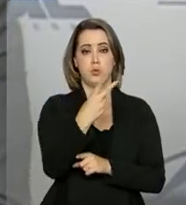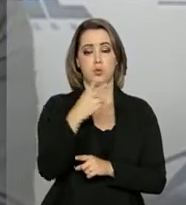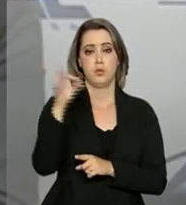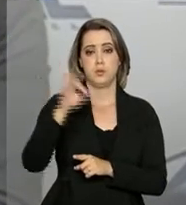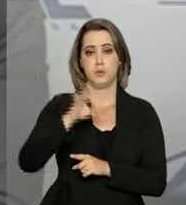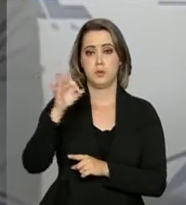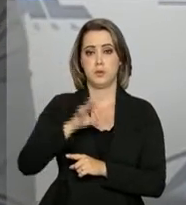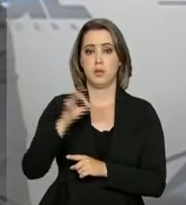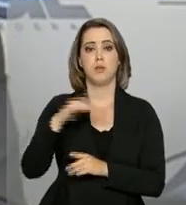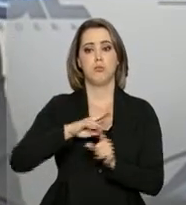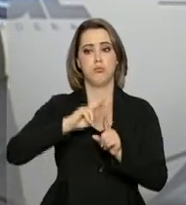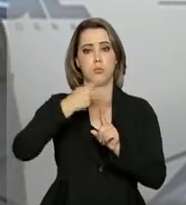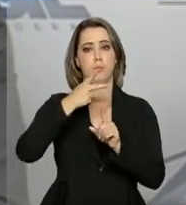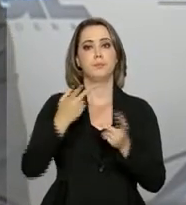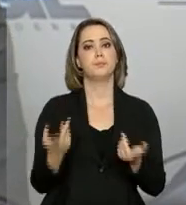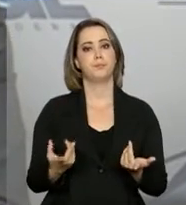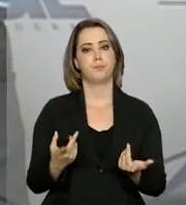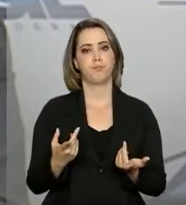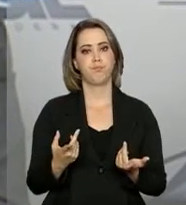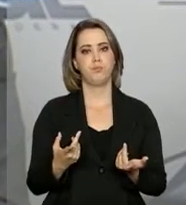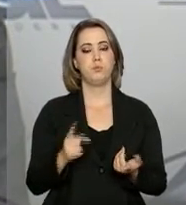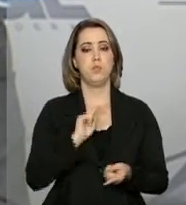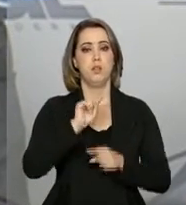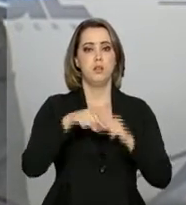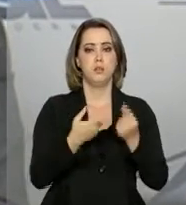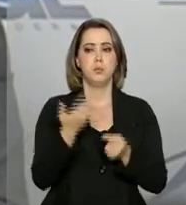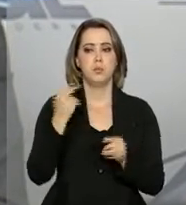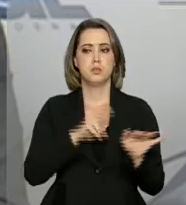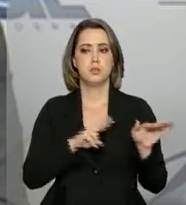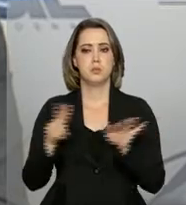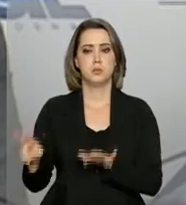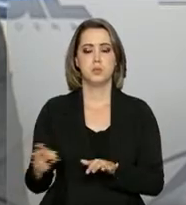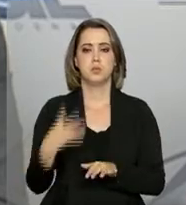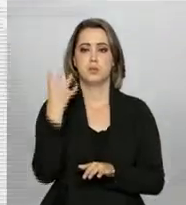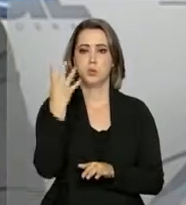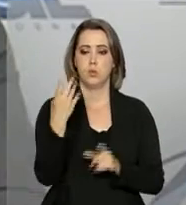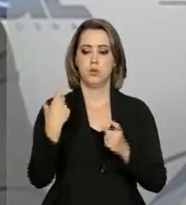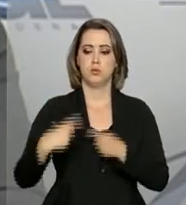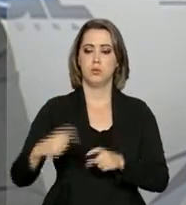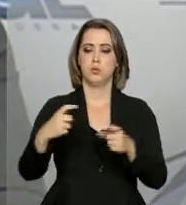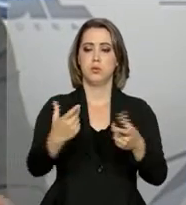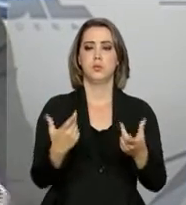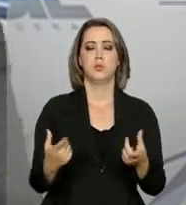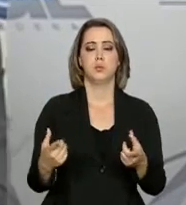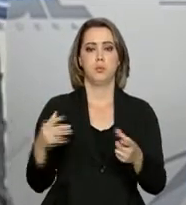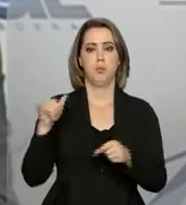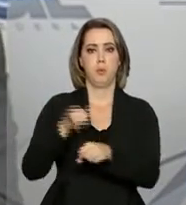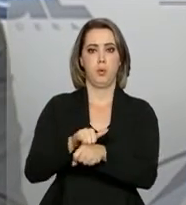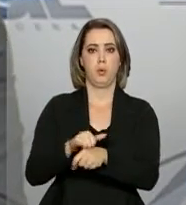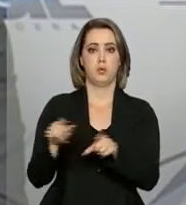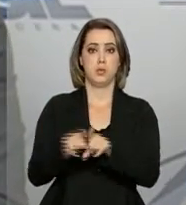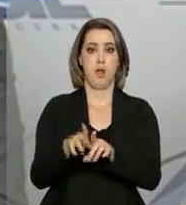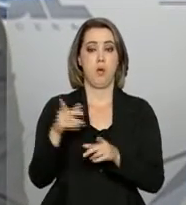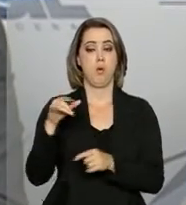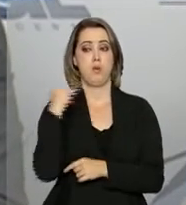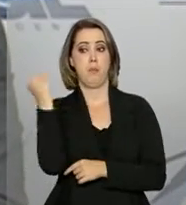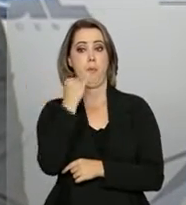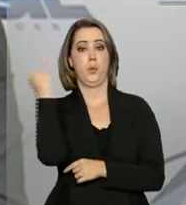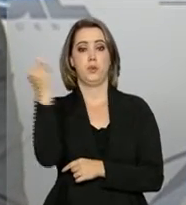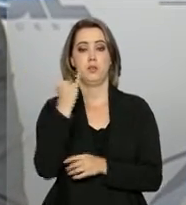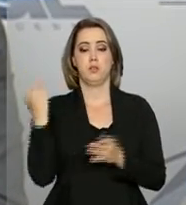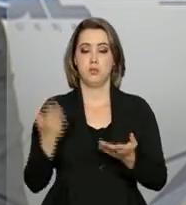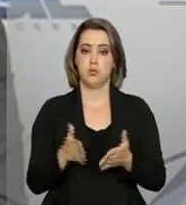ágil depois nós tivemos aí na semana passada o leilão dos quatro aeroportos e agora é um leilão de extremamente importante